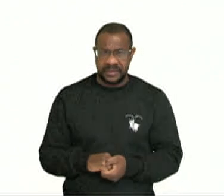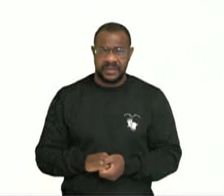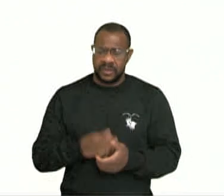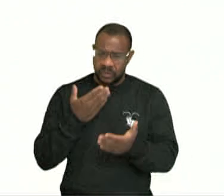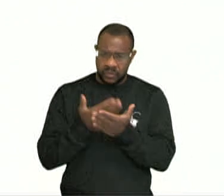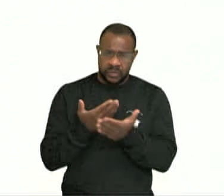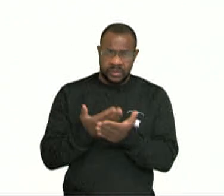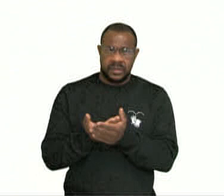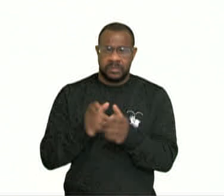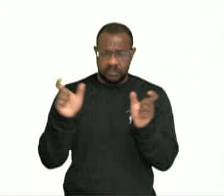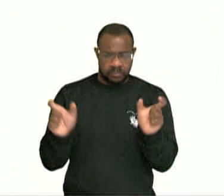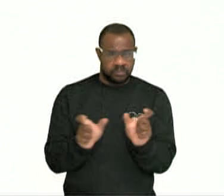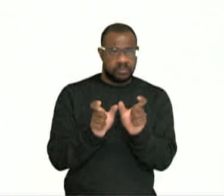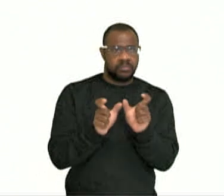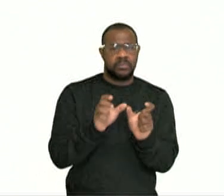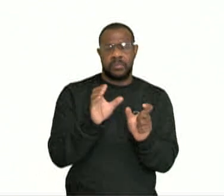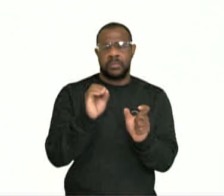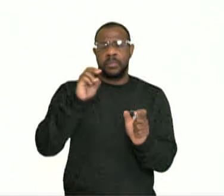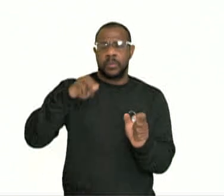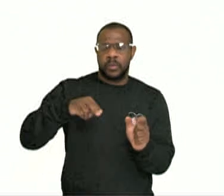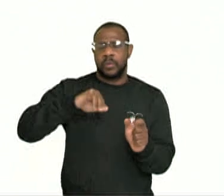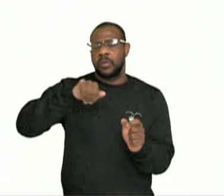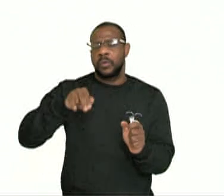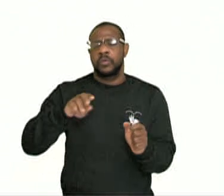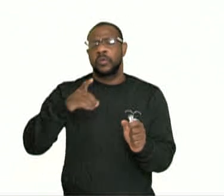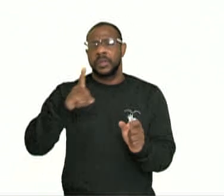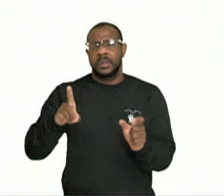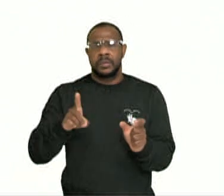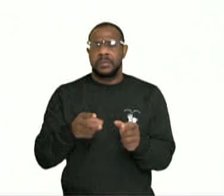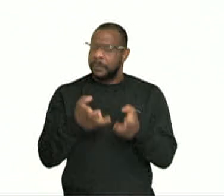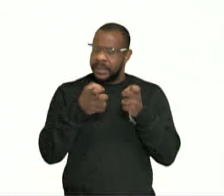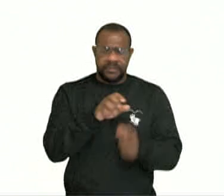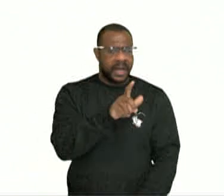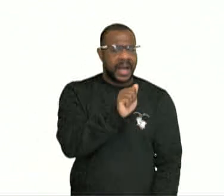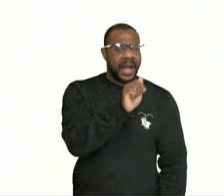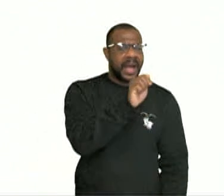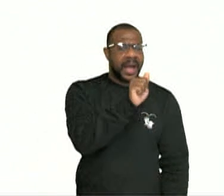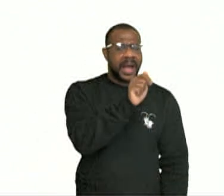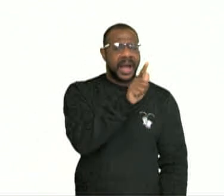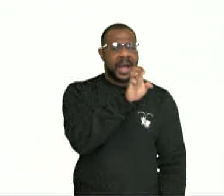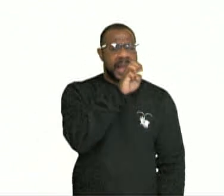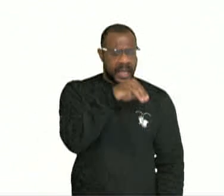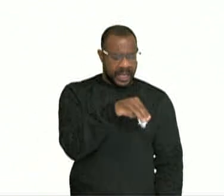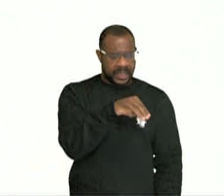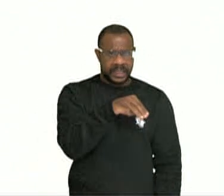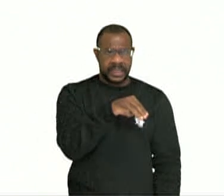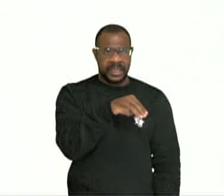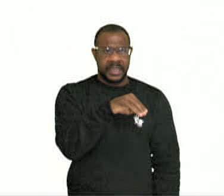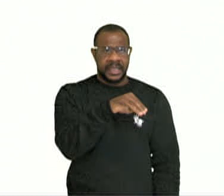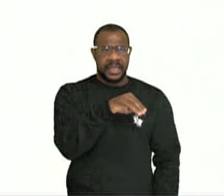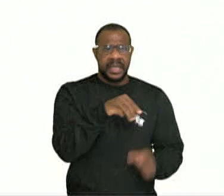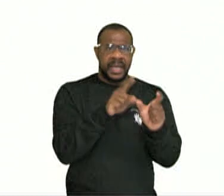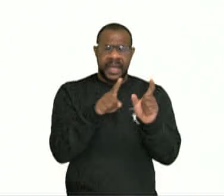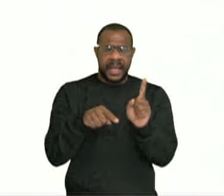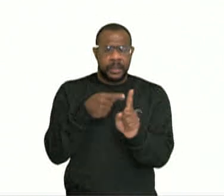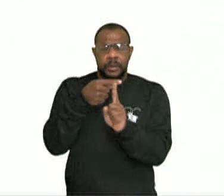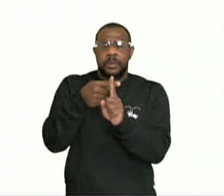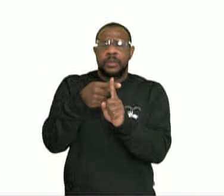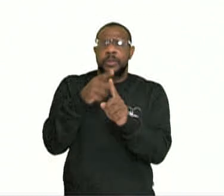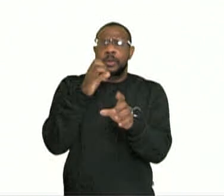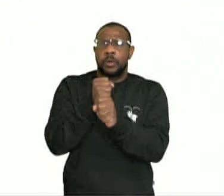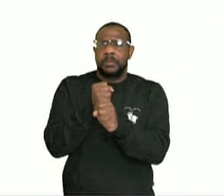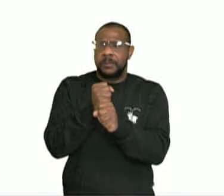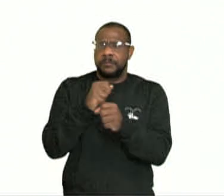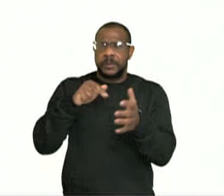conjunções e tentar observar o que é o além, você vai ver que o além é uma conjunção de soma, né? Vai